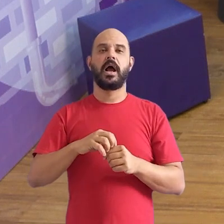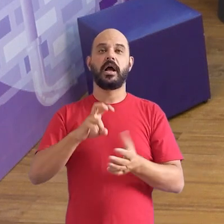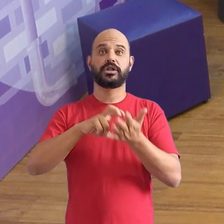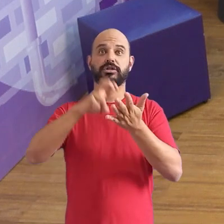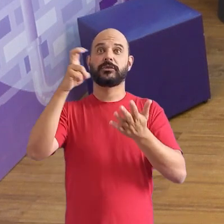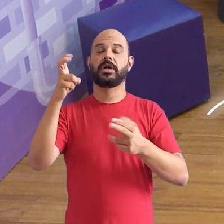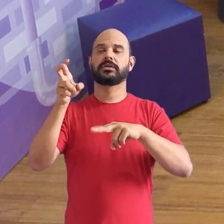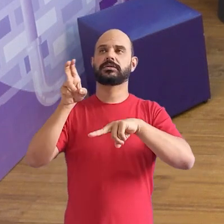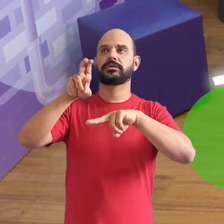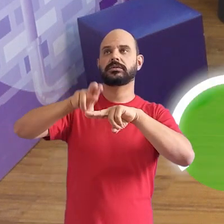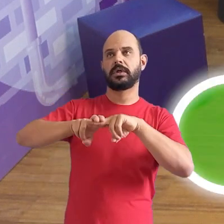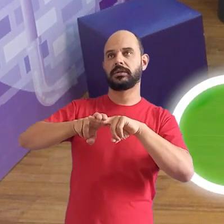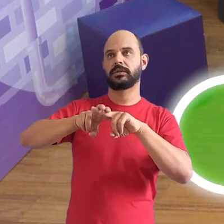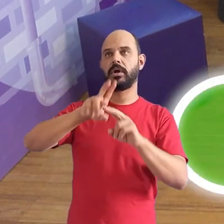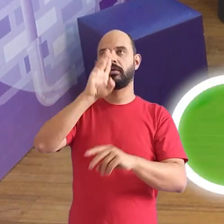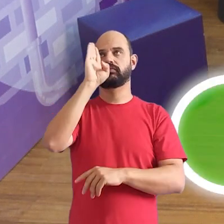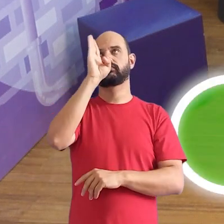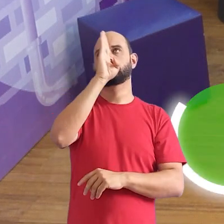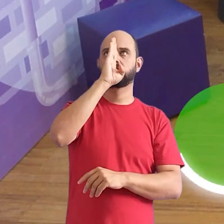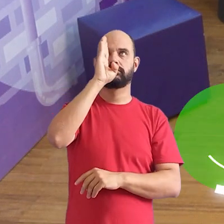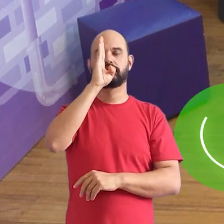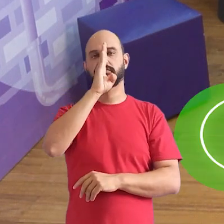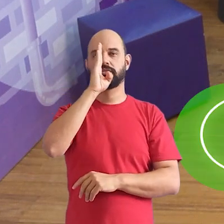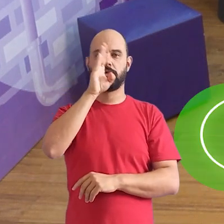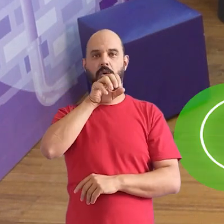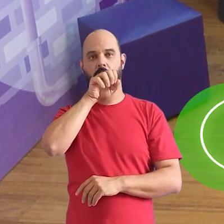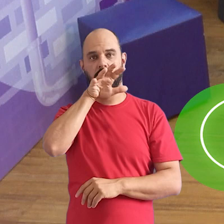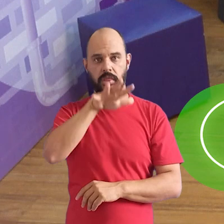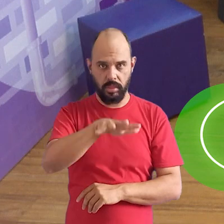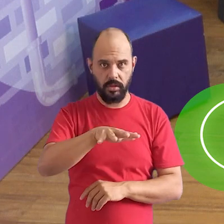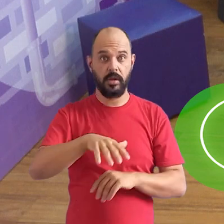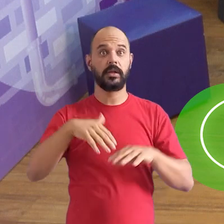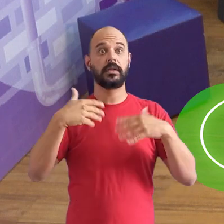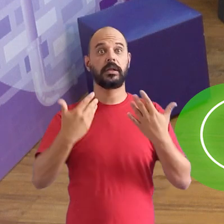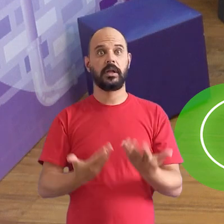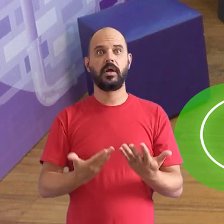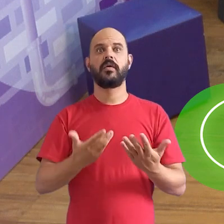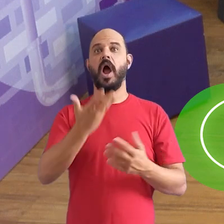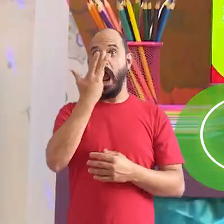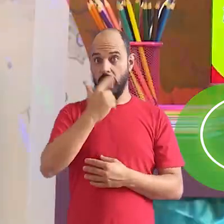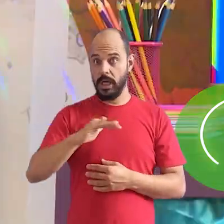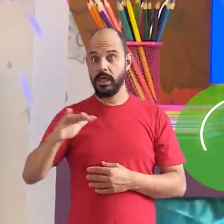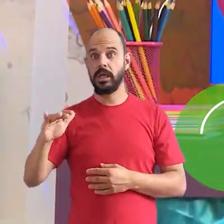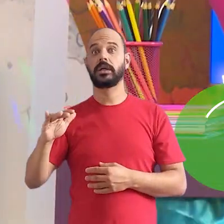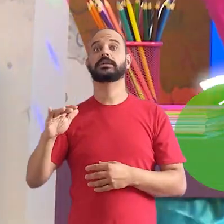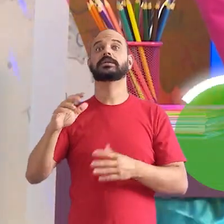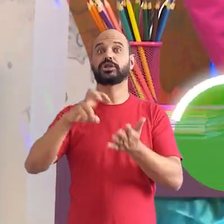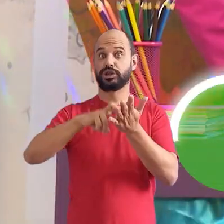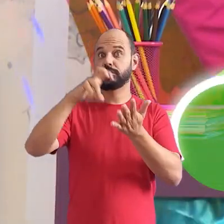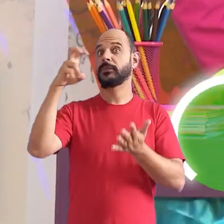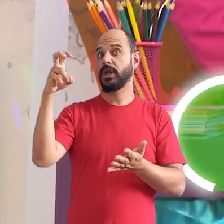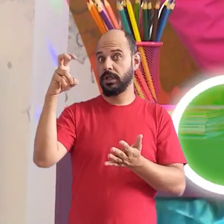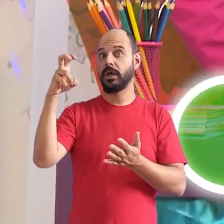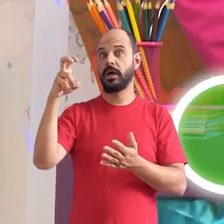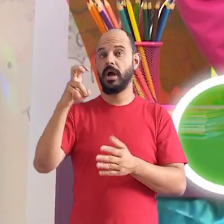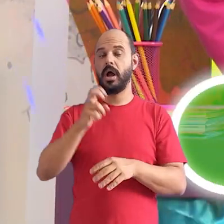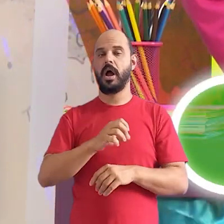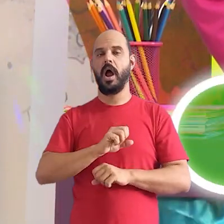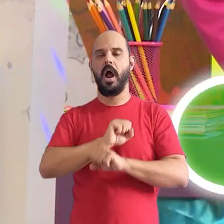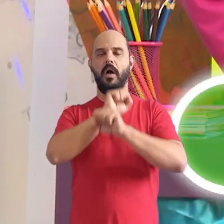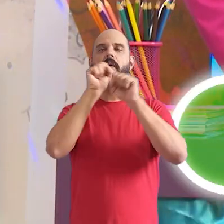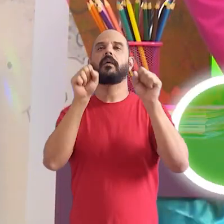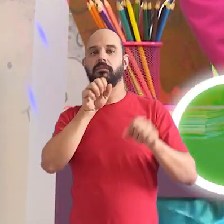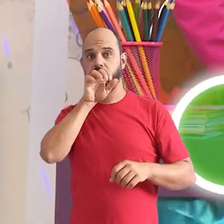e ela senta, ela começa a vomitar. Então aquela criança que acorda de manhã vomitando também não